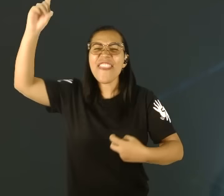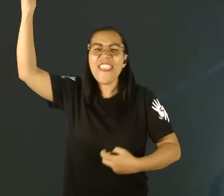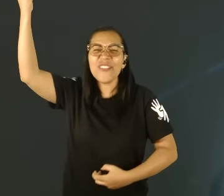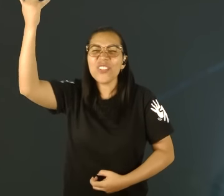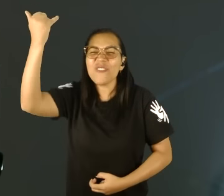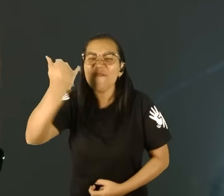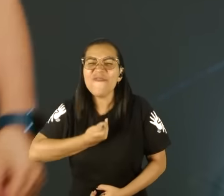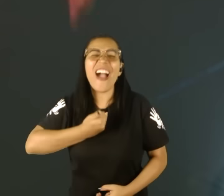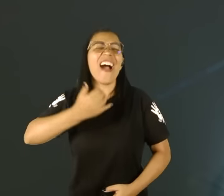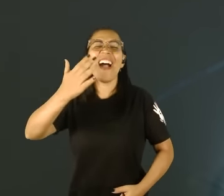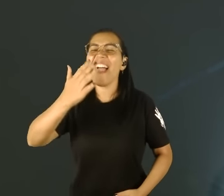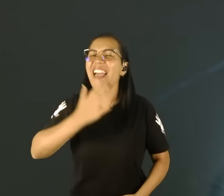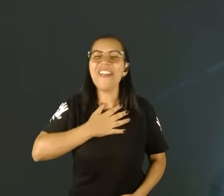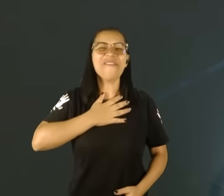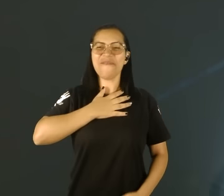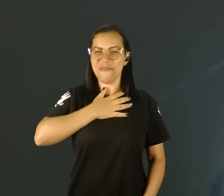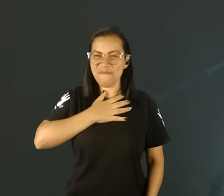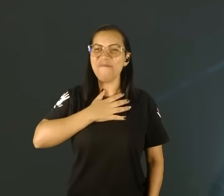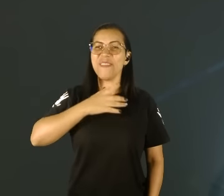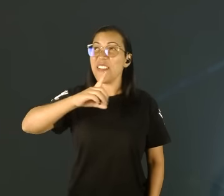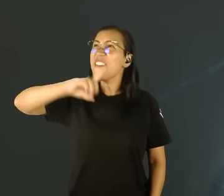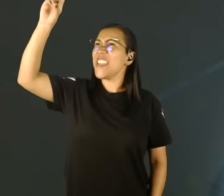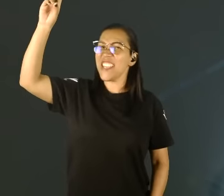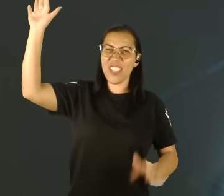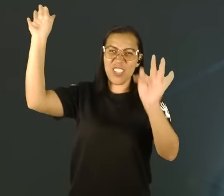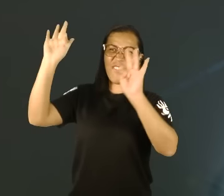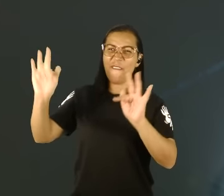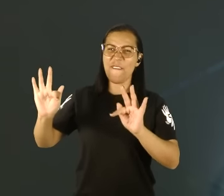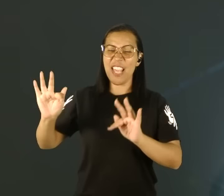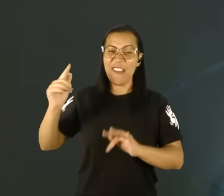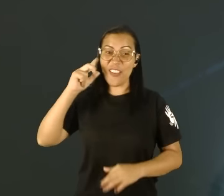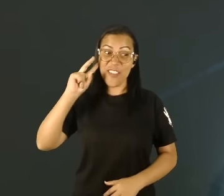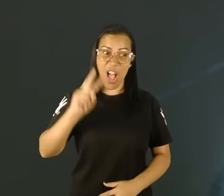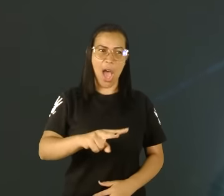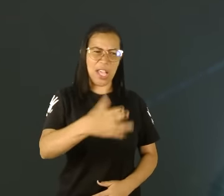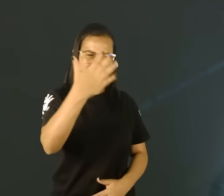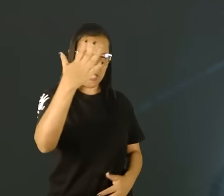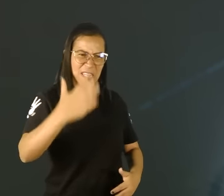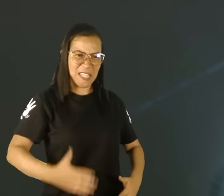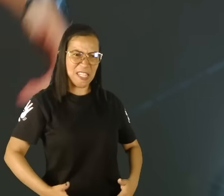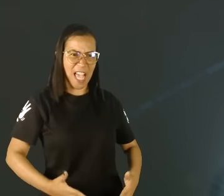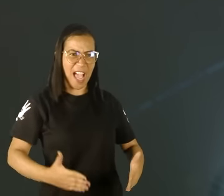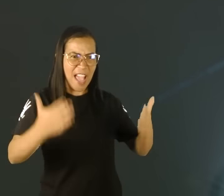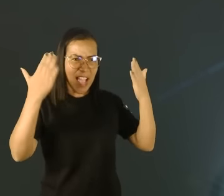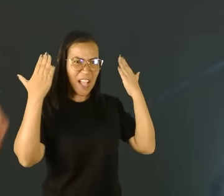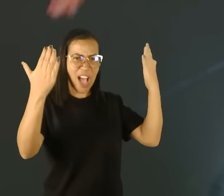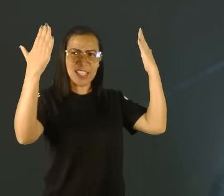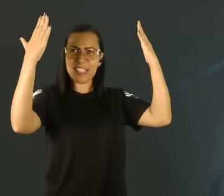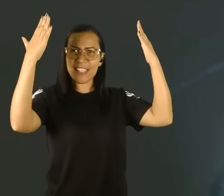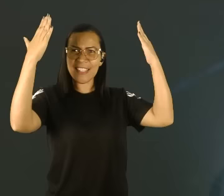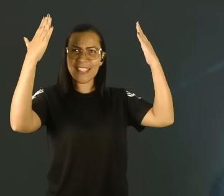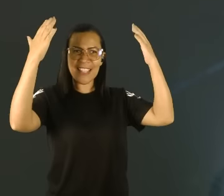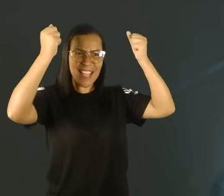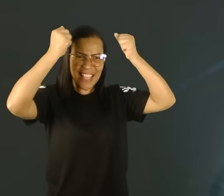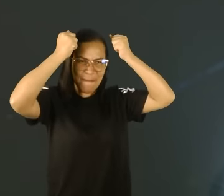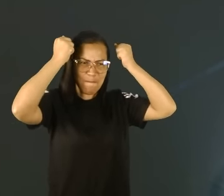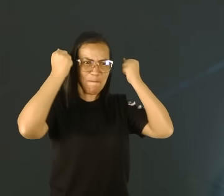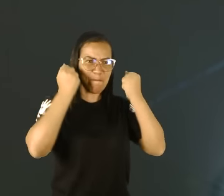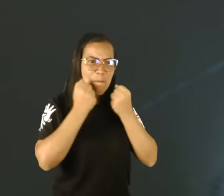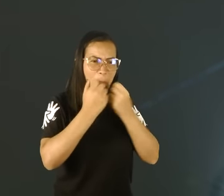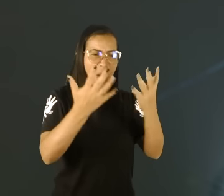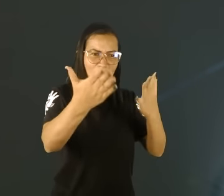você. Graças que agora você está arriando, que eu vou poder colocar algo na tua cabeça. Graças que agora